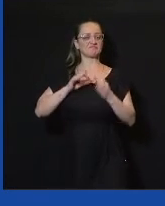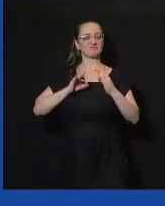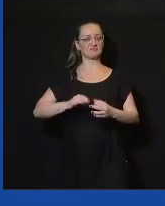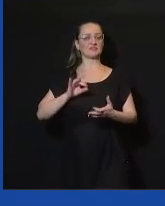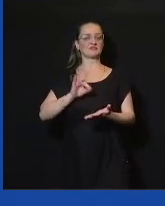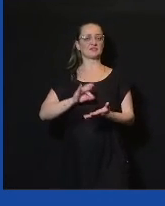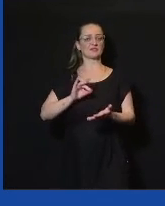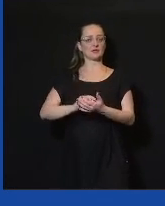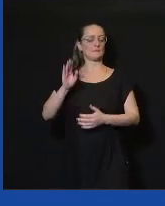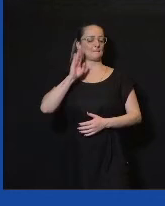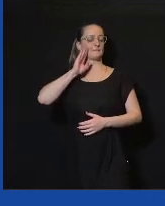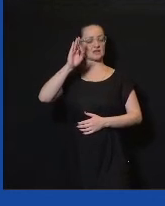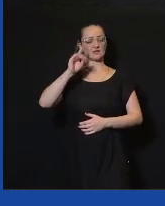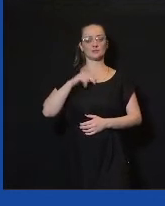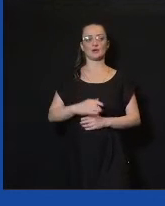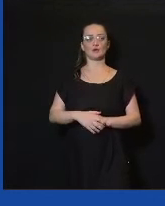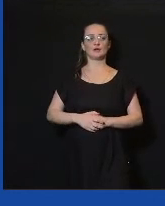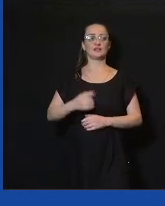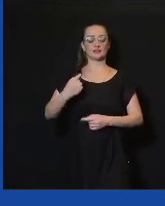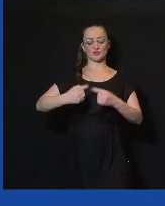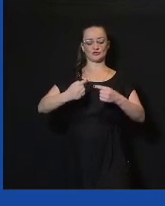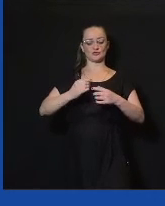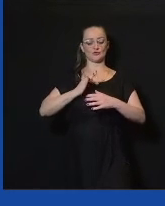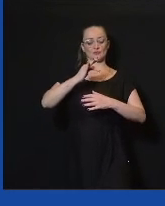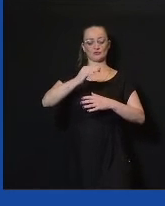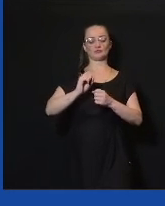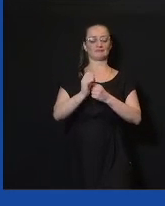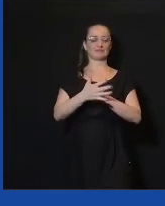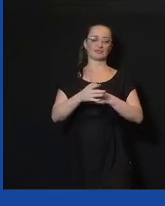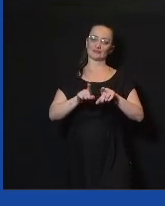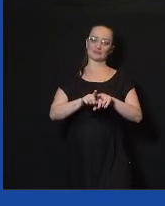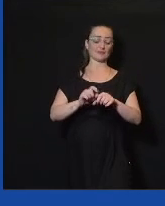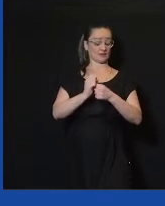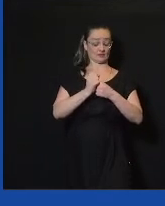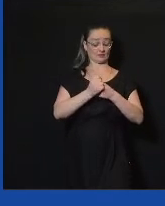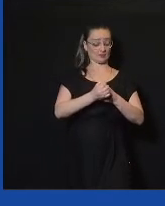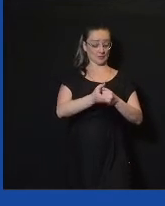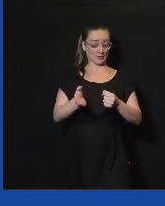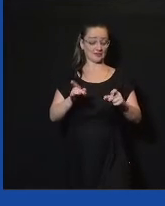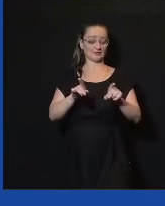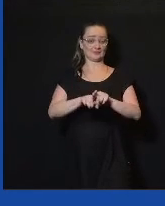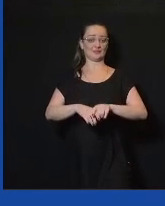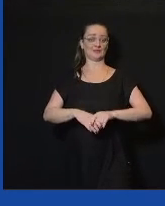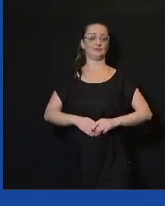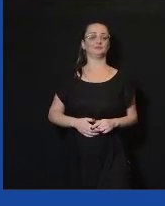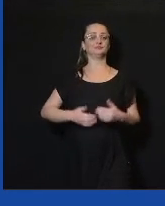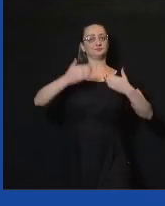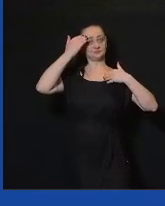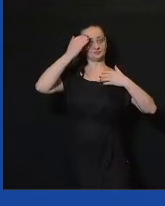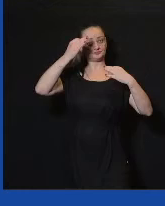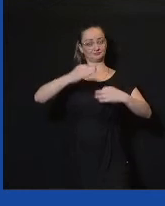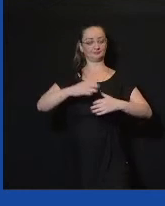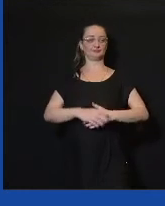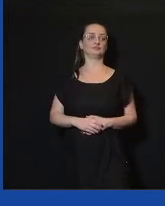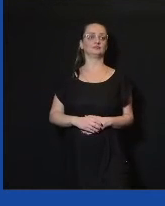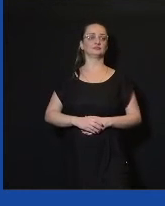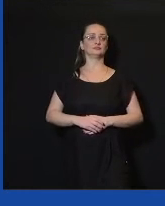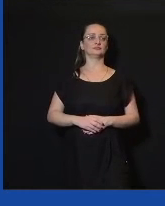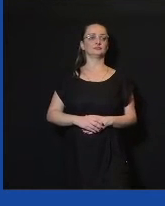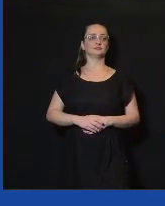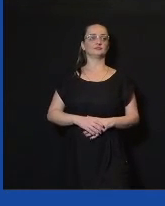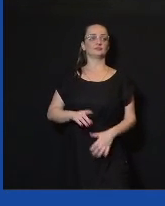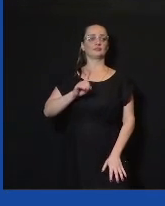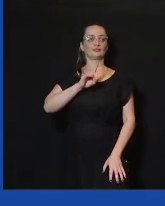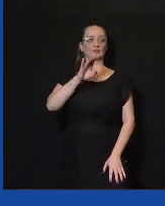autenticidade é fundamental para quem quer discutir futuro de democracia. Então, obrigado mesmo. Zezé, se você puder